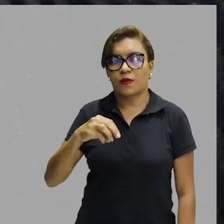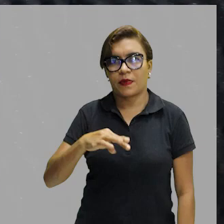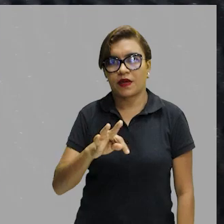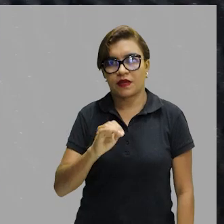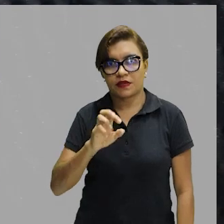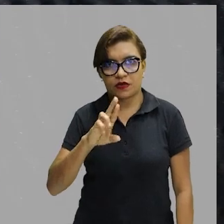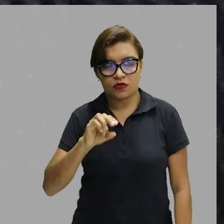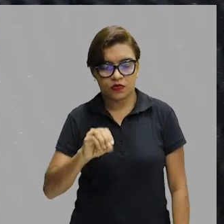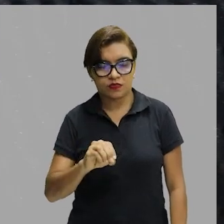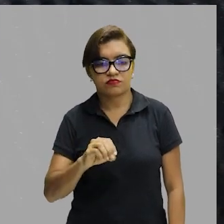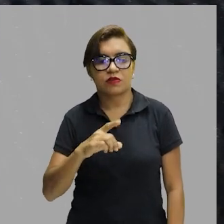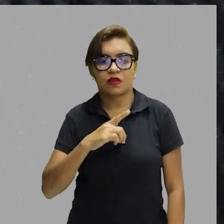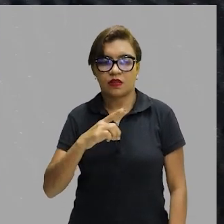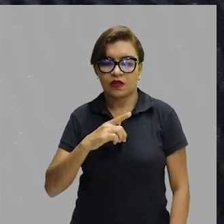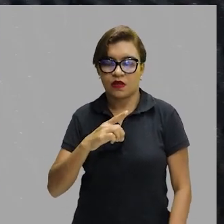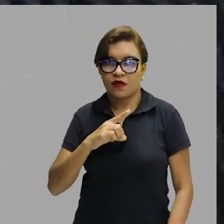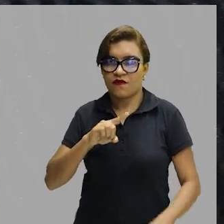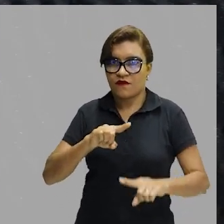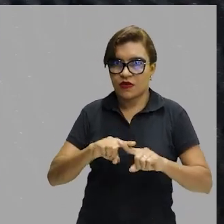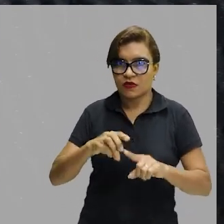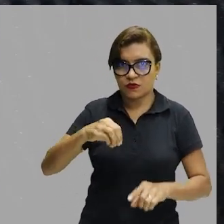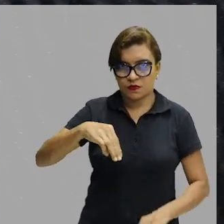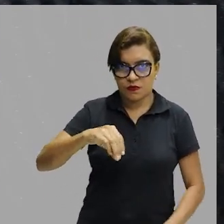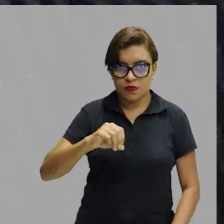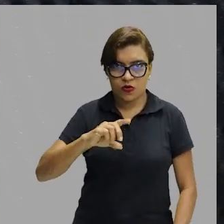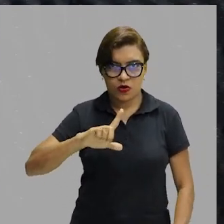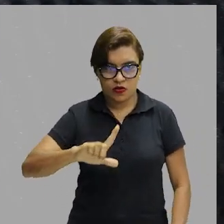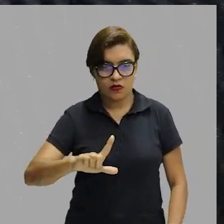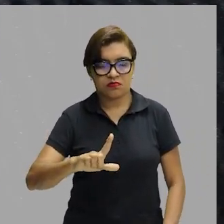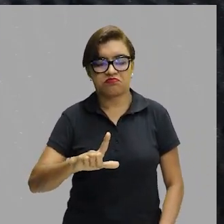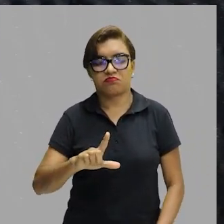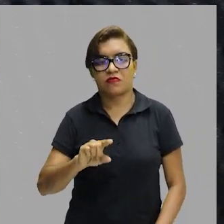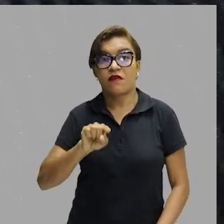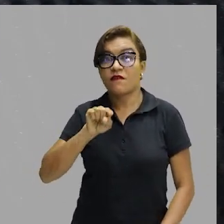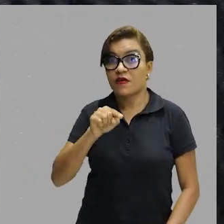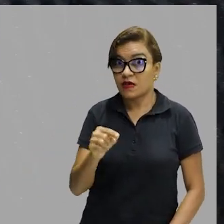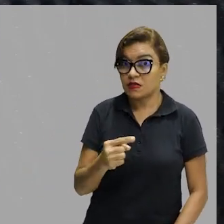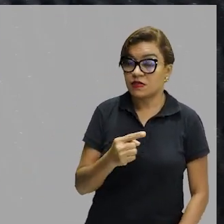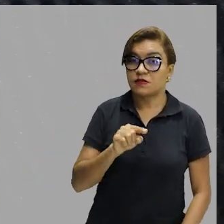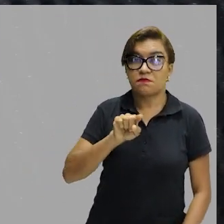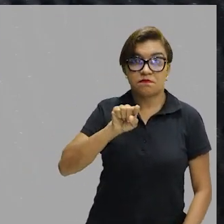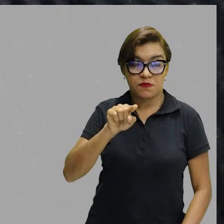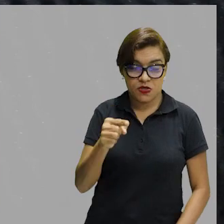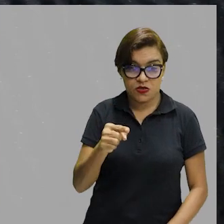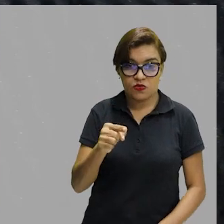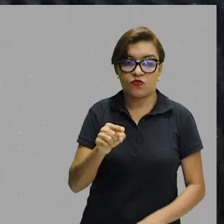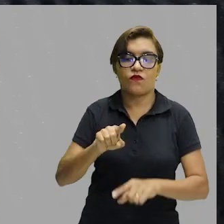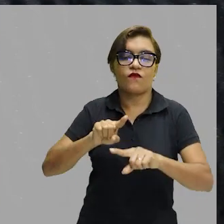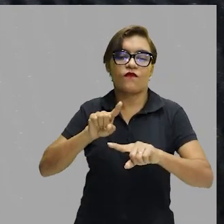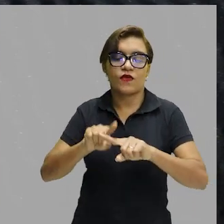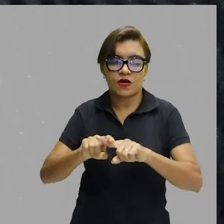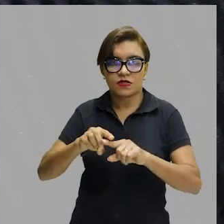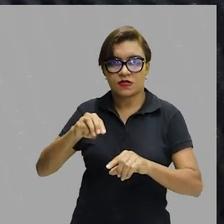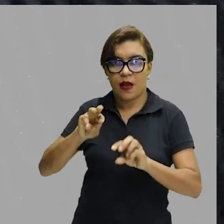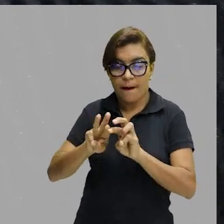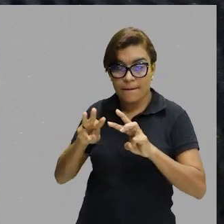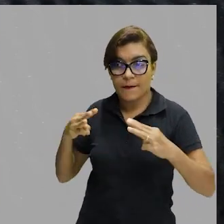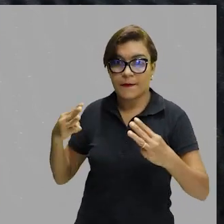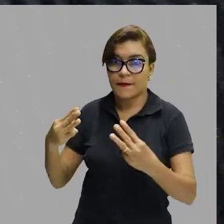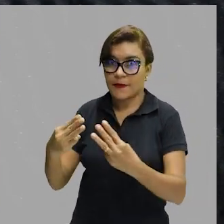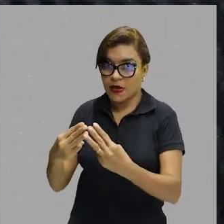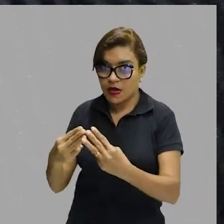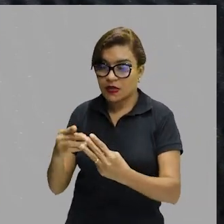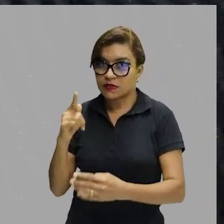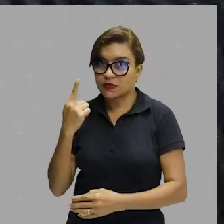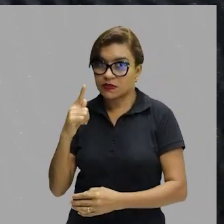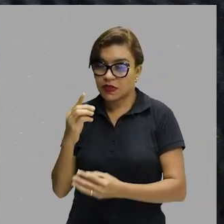constante ebuliométrica vezes molaridade, ou seja, vezes 1.000, vezes a massa em gramas do soluto sobre a